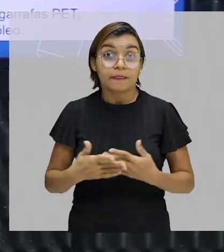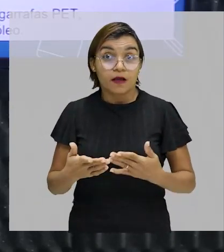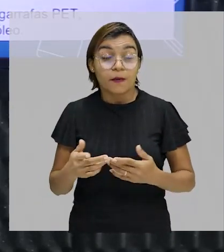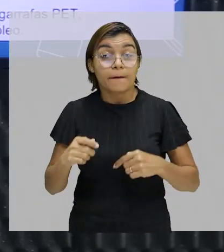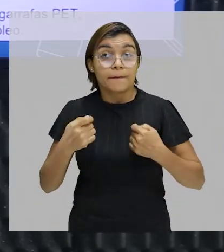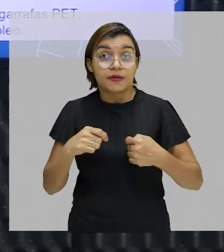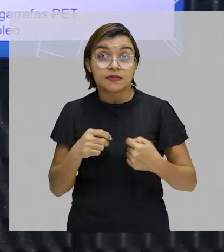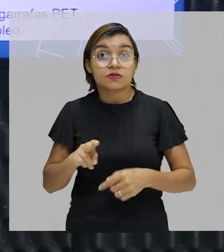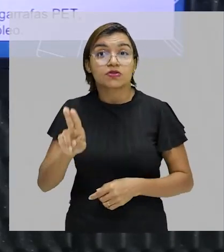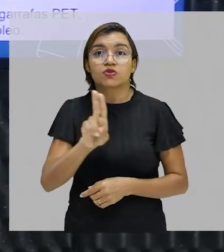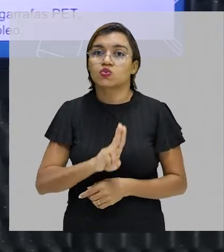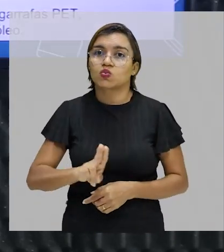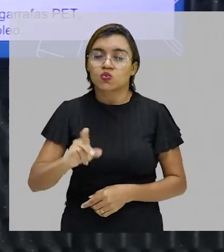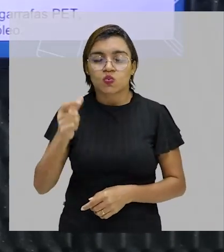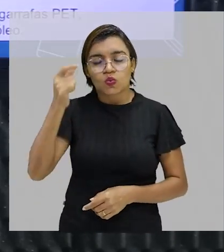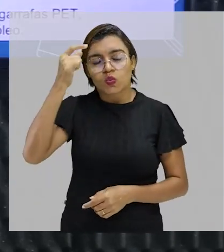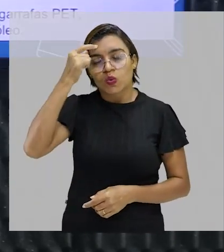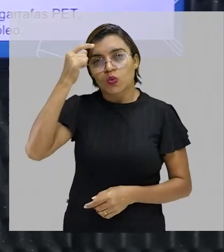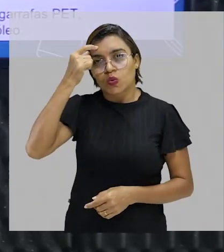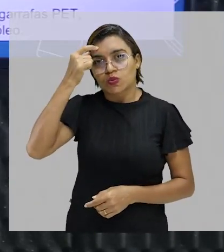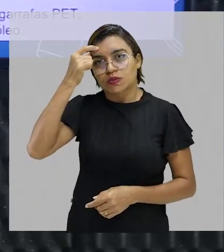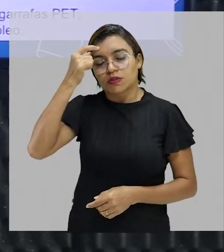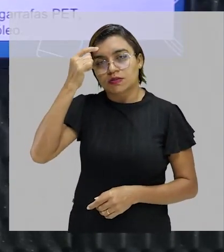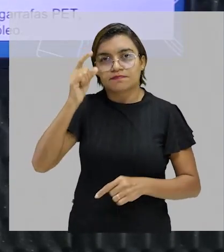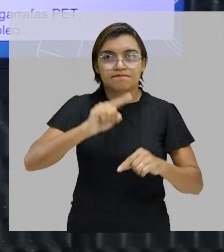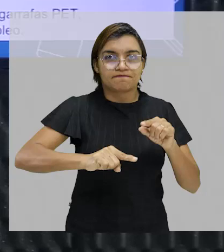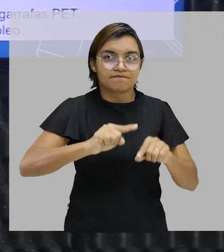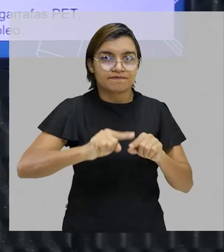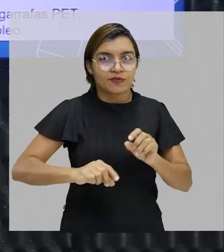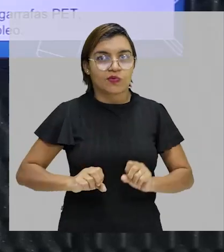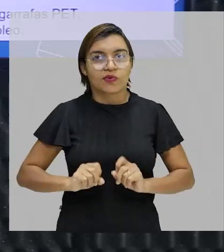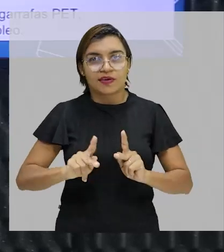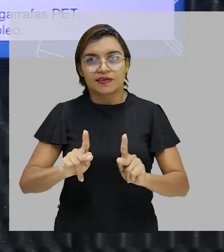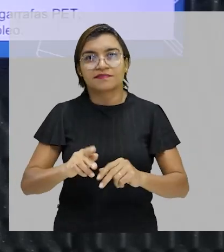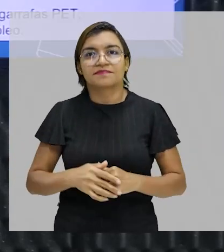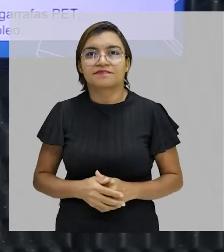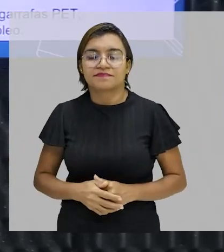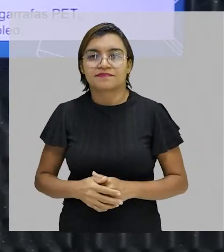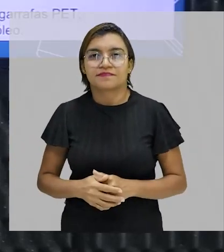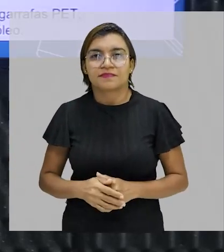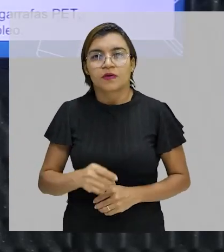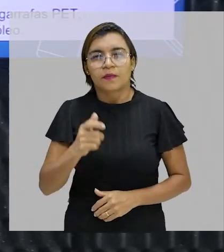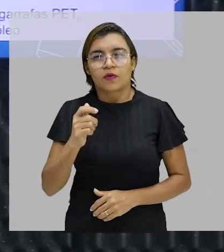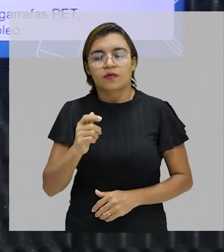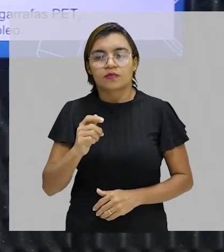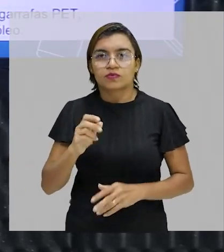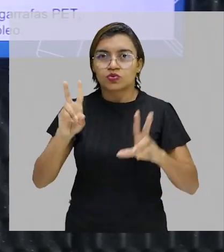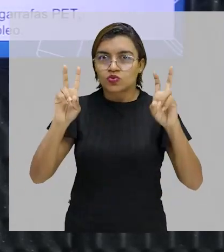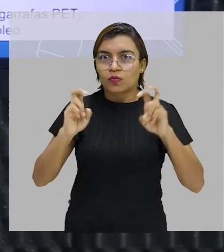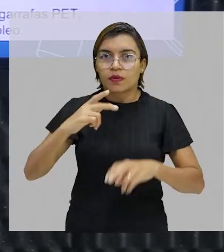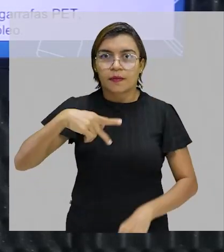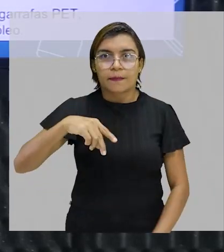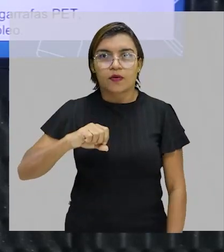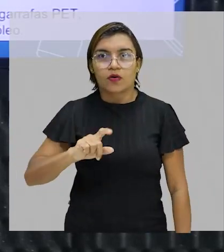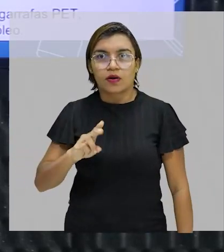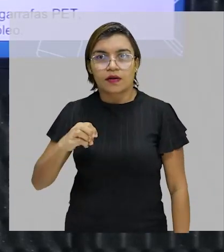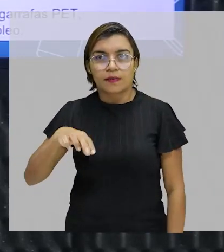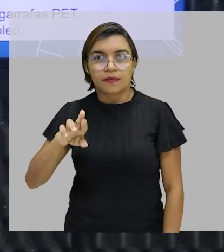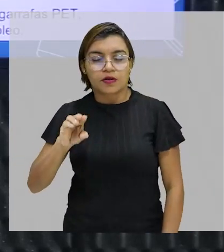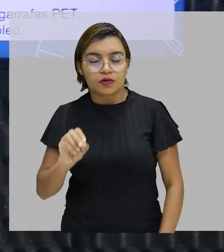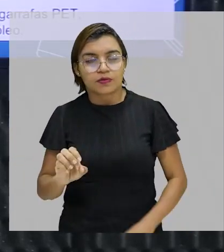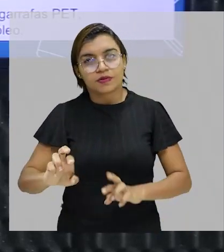de um uso consciente desse material. Show? Um pouquinho sobre os polímeros. Espero que vocês tenham gostado da